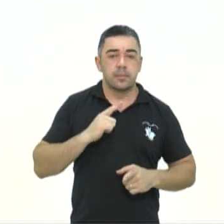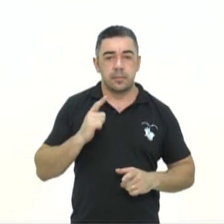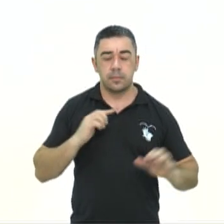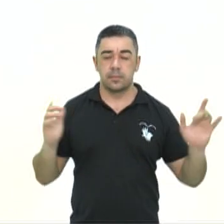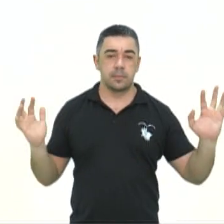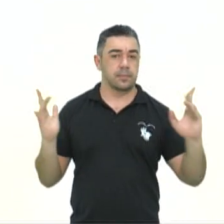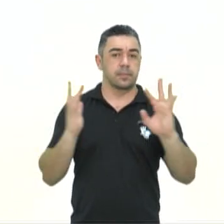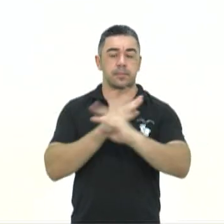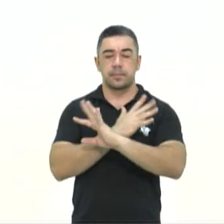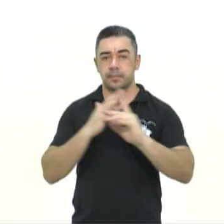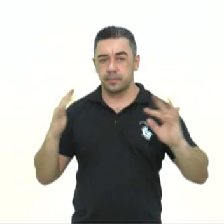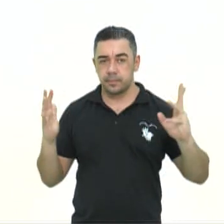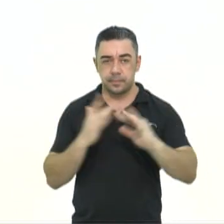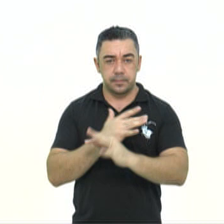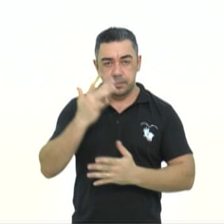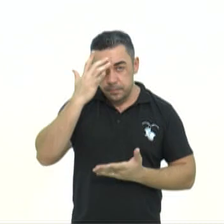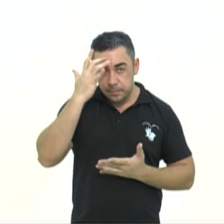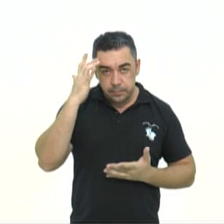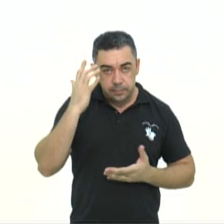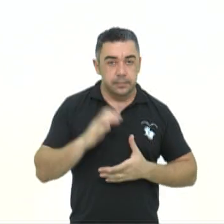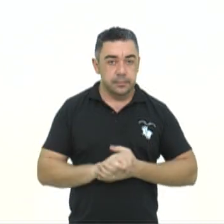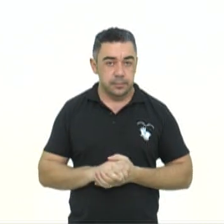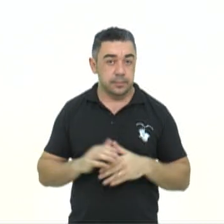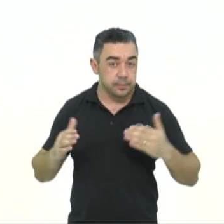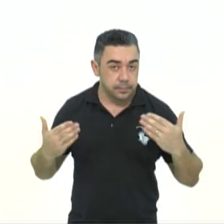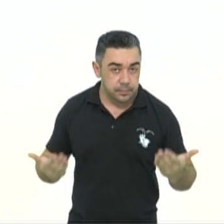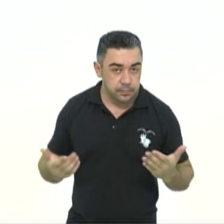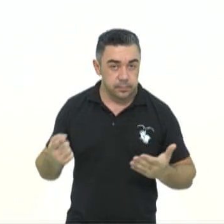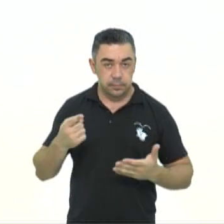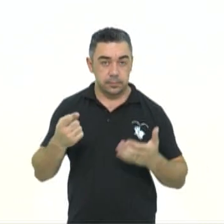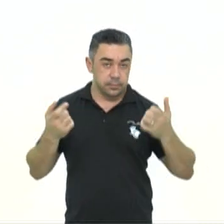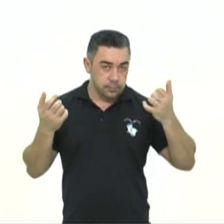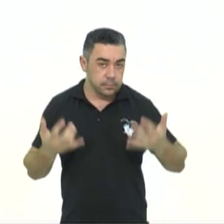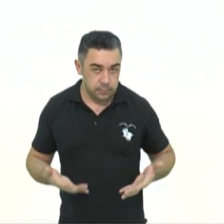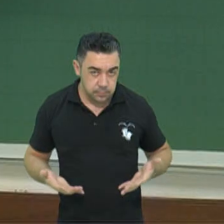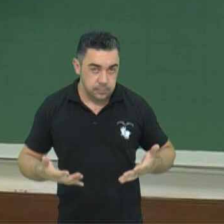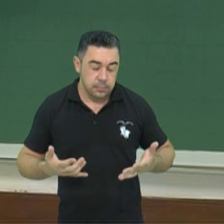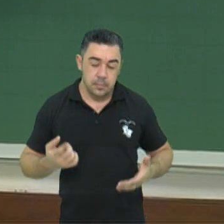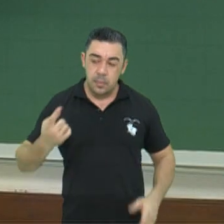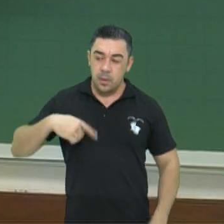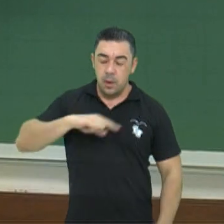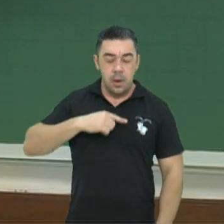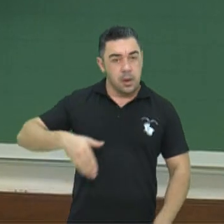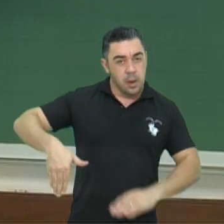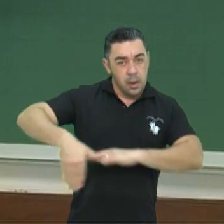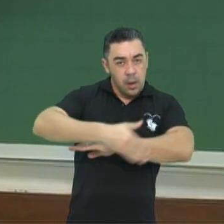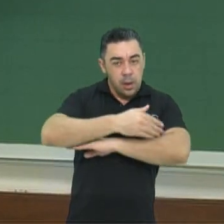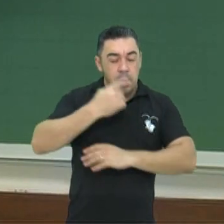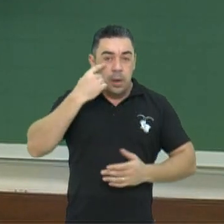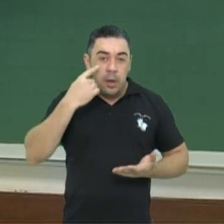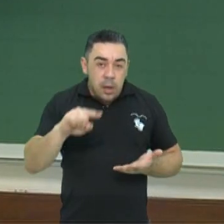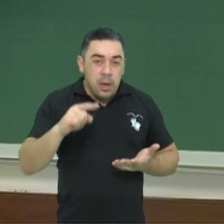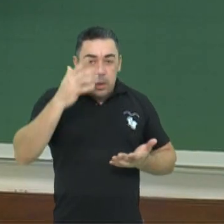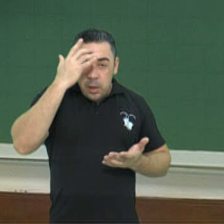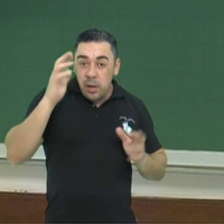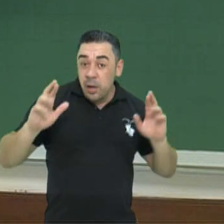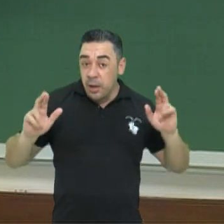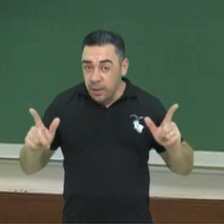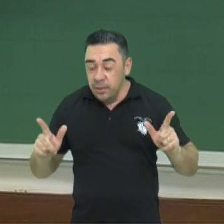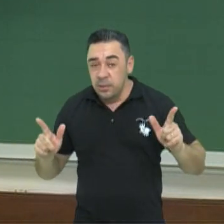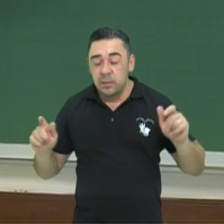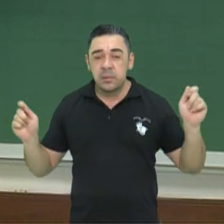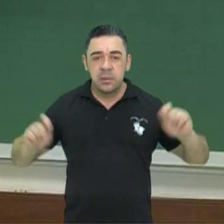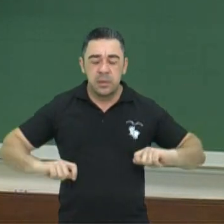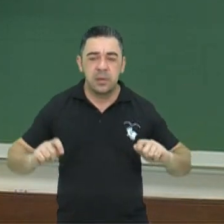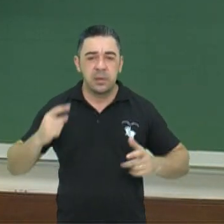e circulação de pessoas. Então, igual eu estava falando, quando a gente sai para a rua, nós conseguimos ver pessoas diferentes, né?